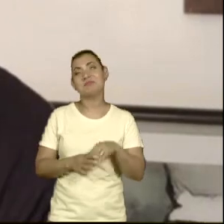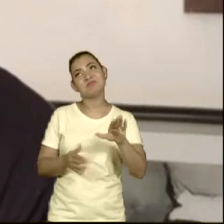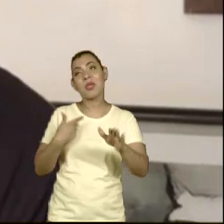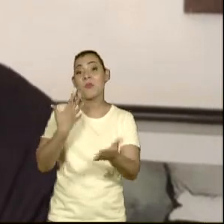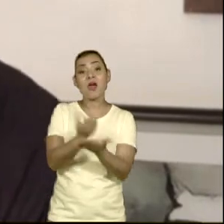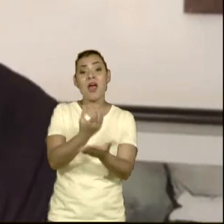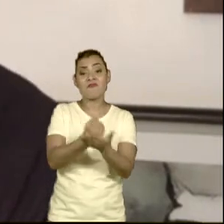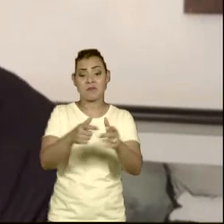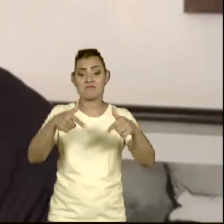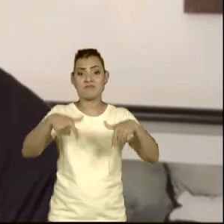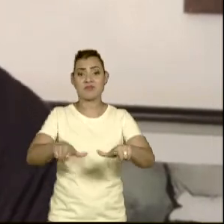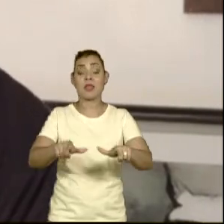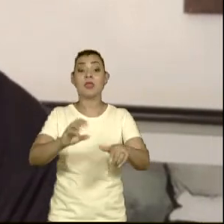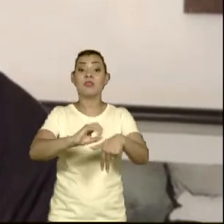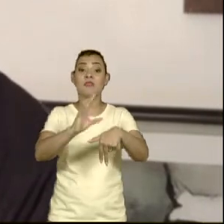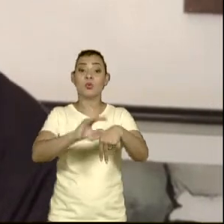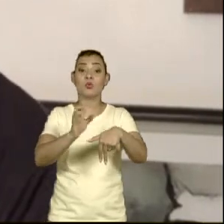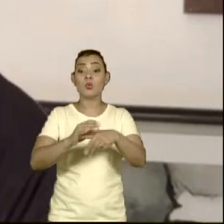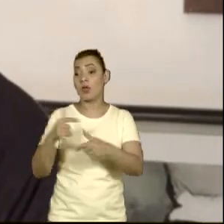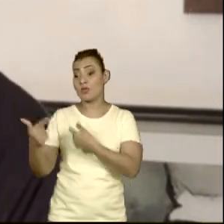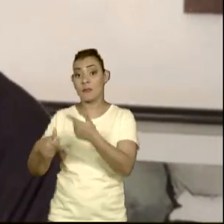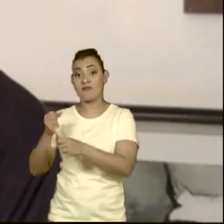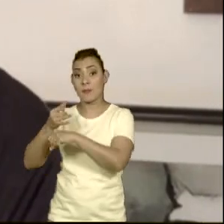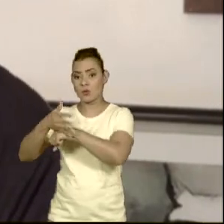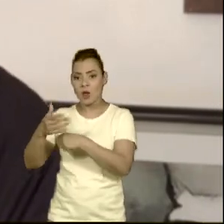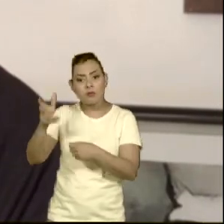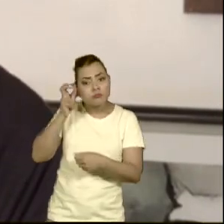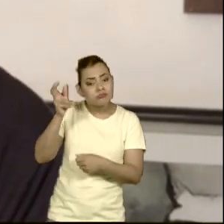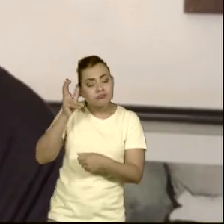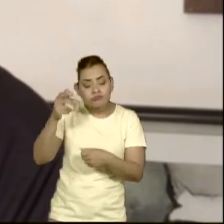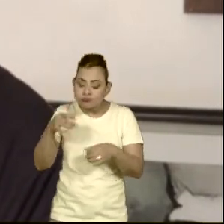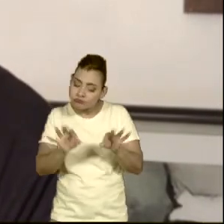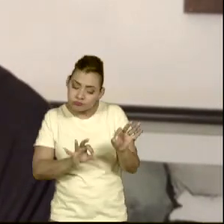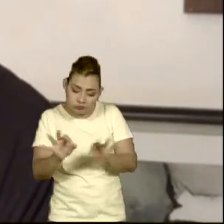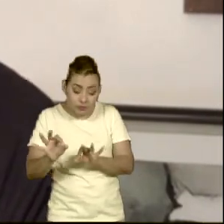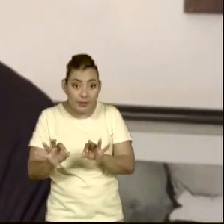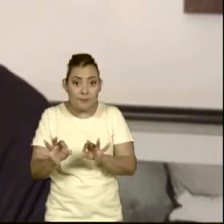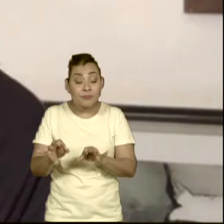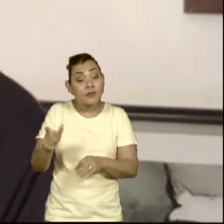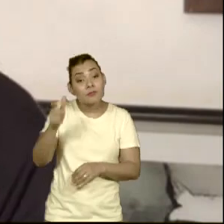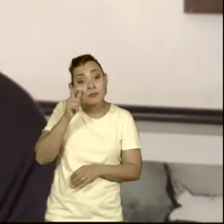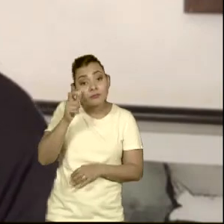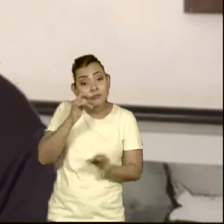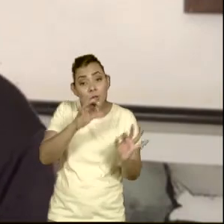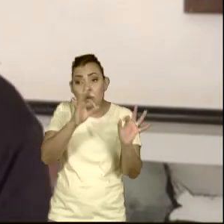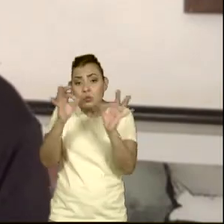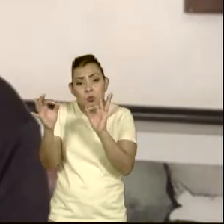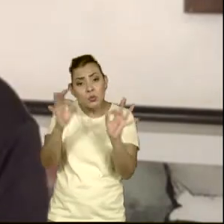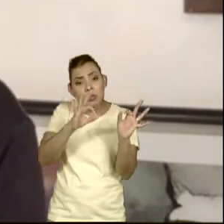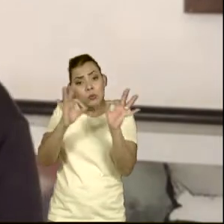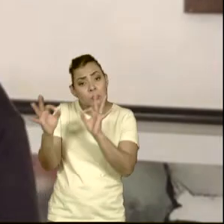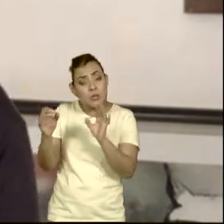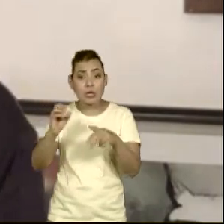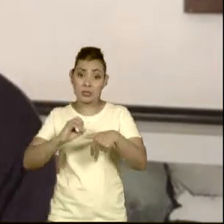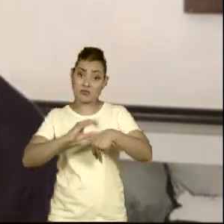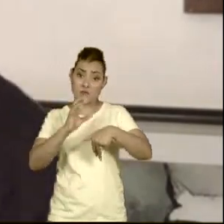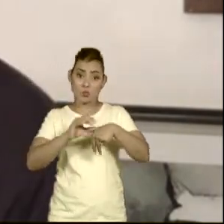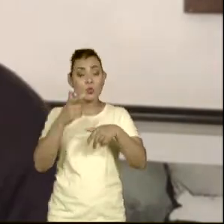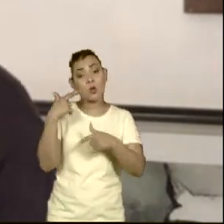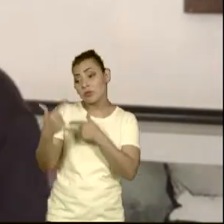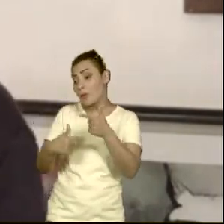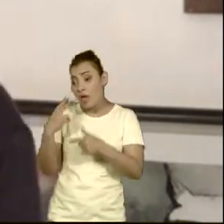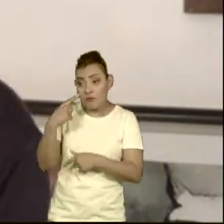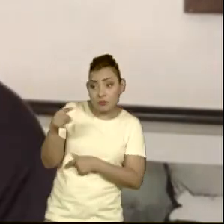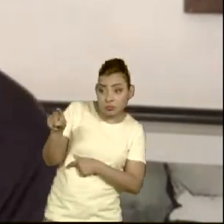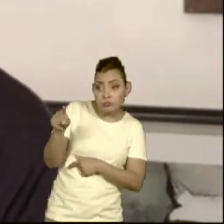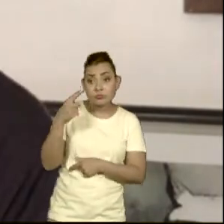Eu gravando a TV Cultura e trabalhando de madrugada, eu ficava passando a programação da TV Cultura aqui, eu trabalhando, de